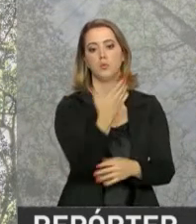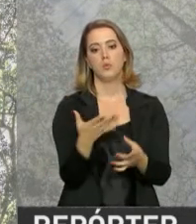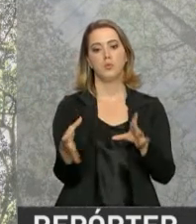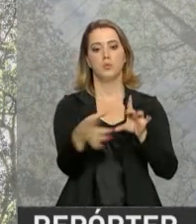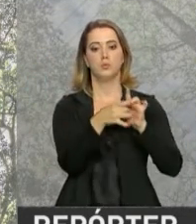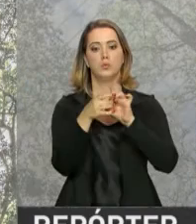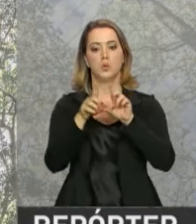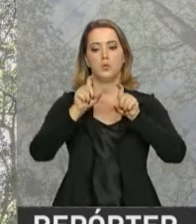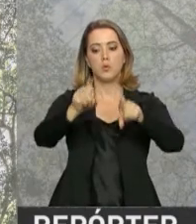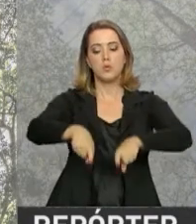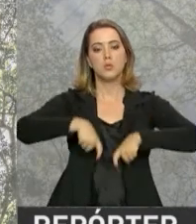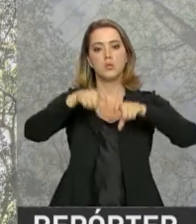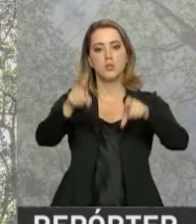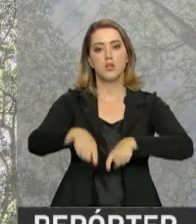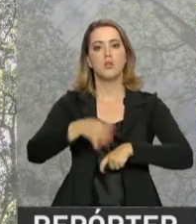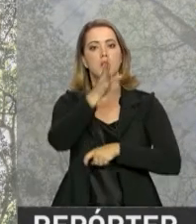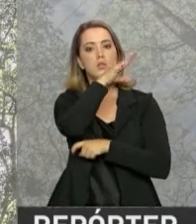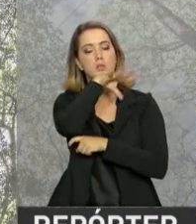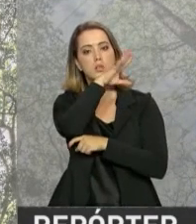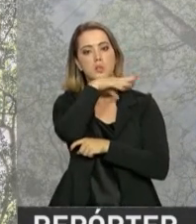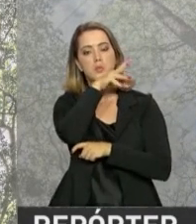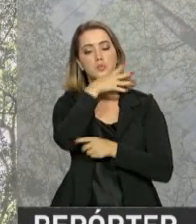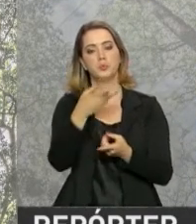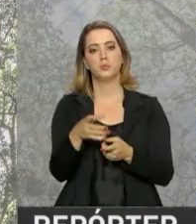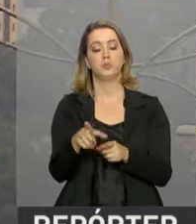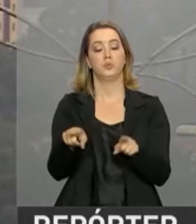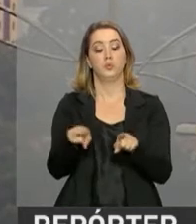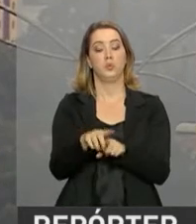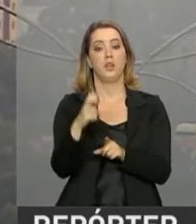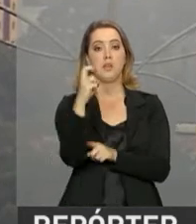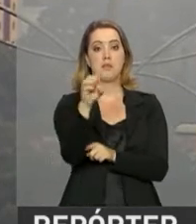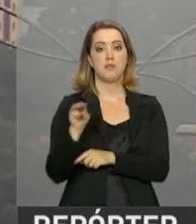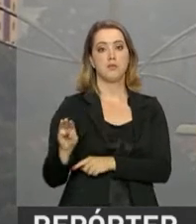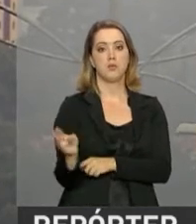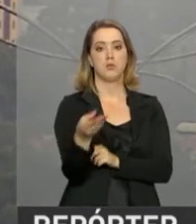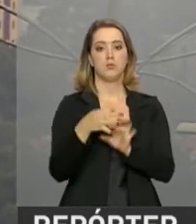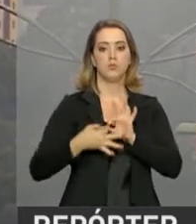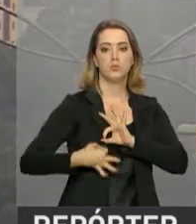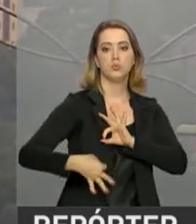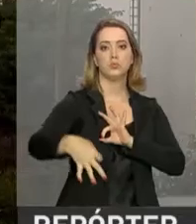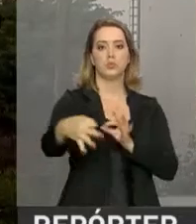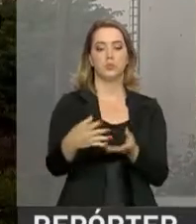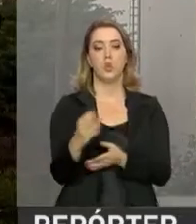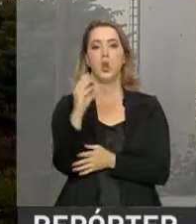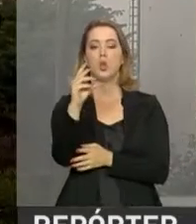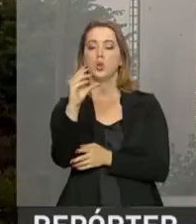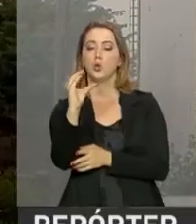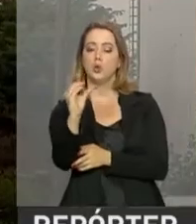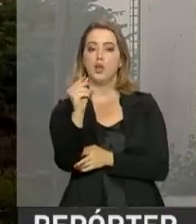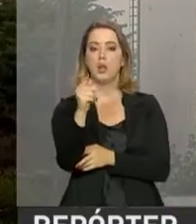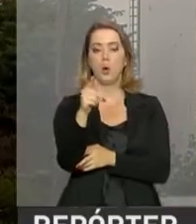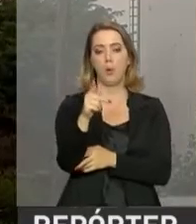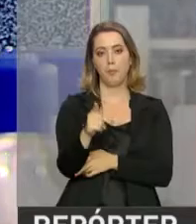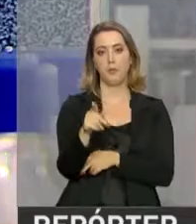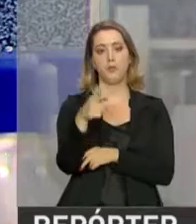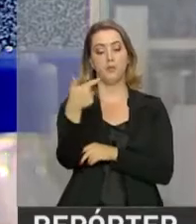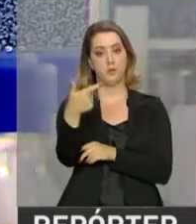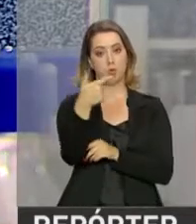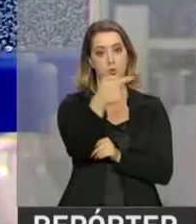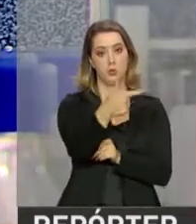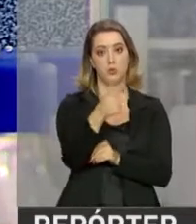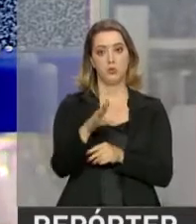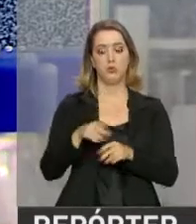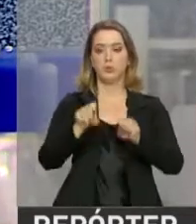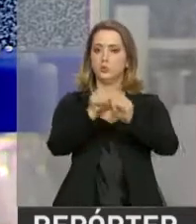integrado lavoura-pecuária-floresta em 5 milhões de hectares. Na COP22, o Brasil vai lançar uma plataforma, a Biofuturo, para